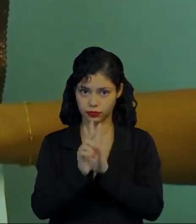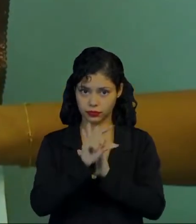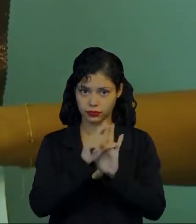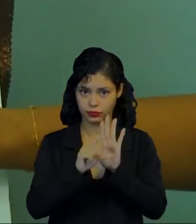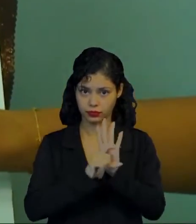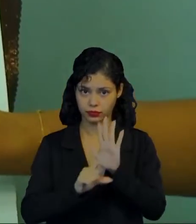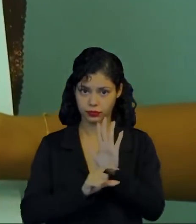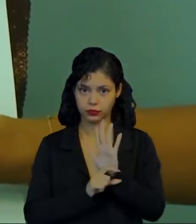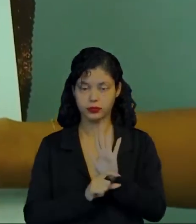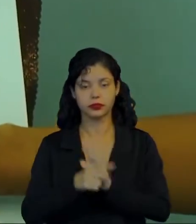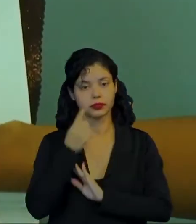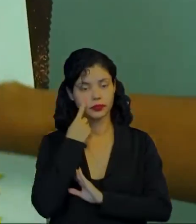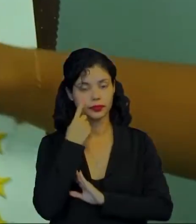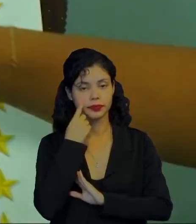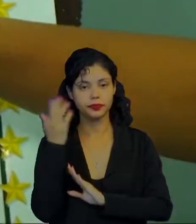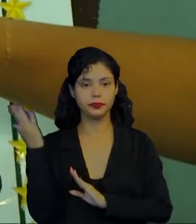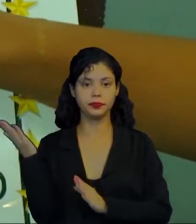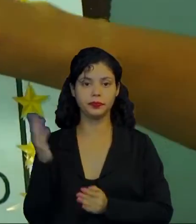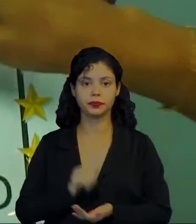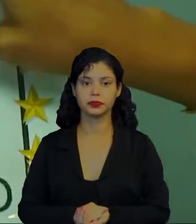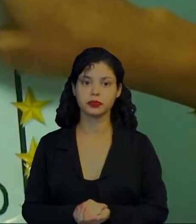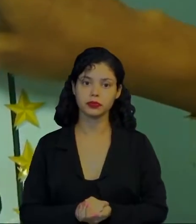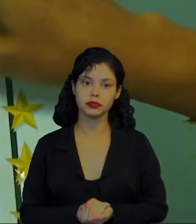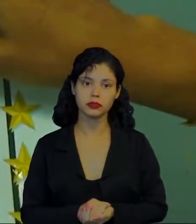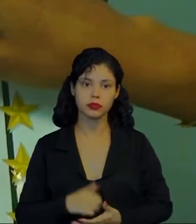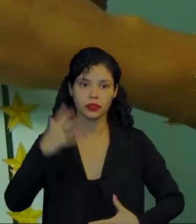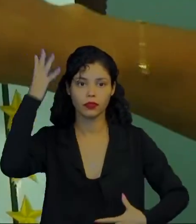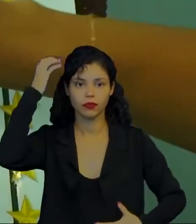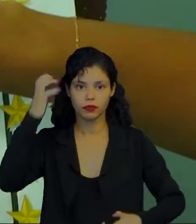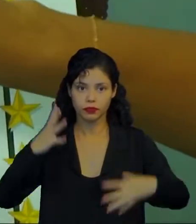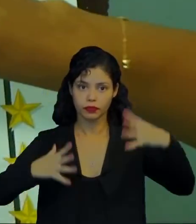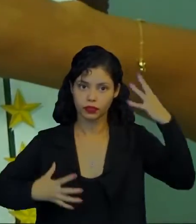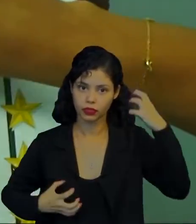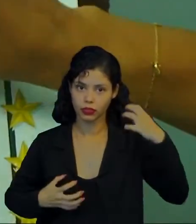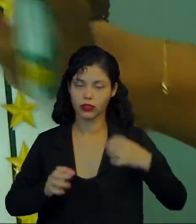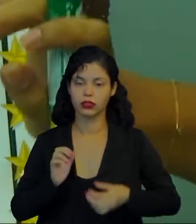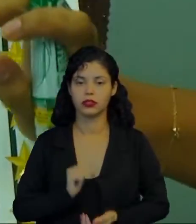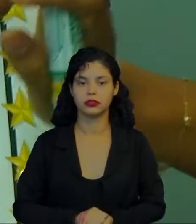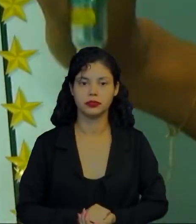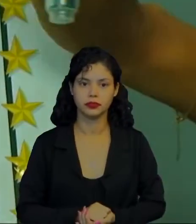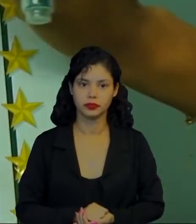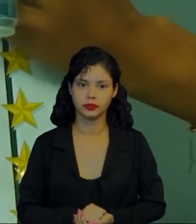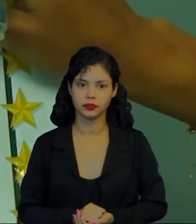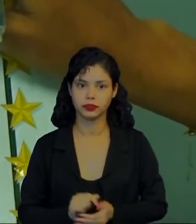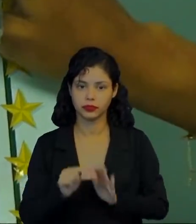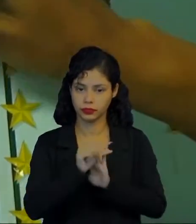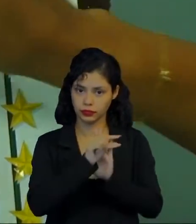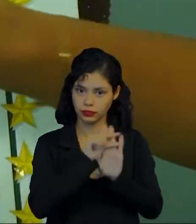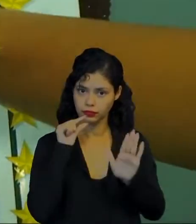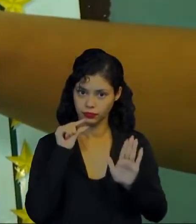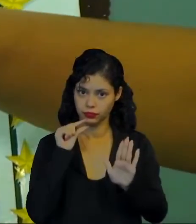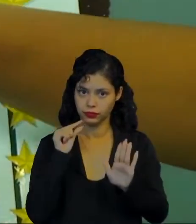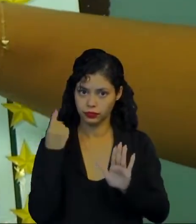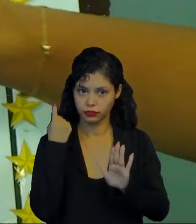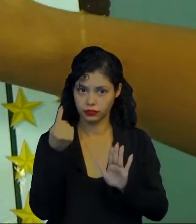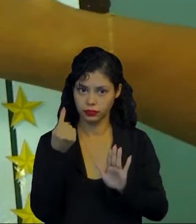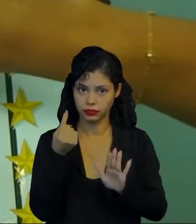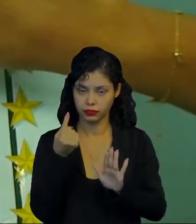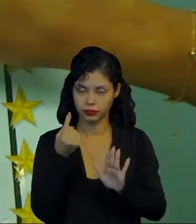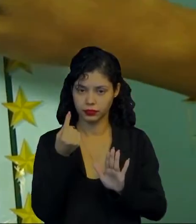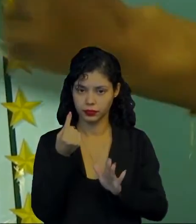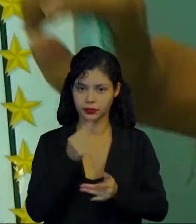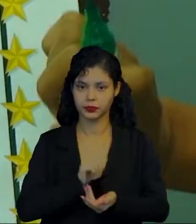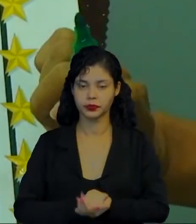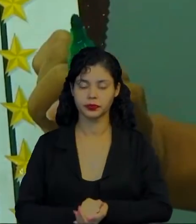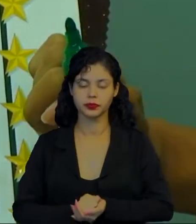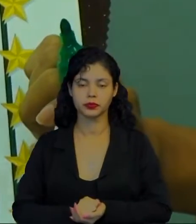versos. Então, olha só, um macaco. Um macaco é um verso, olha, a primeira